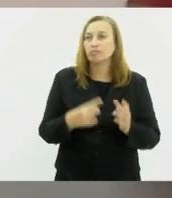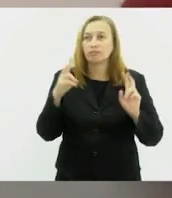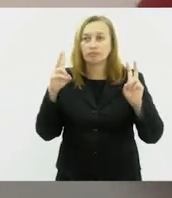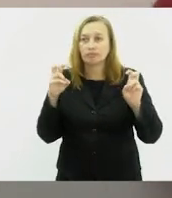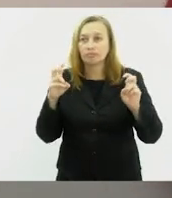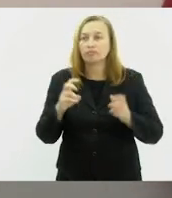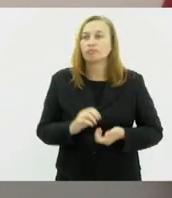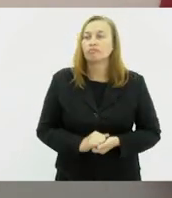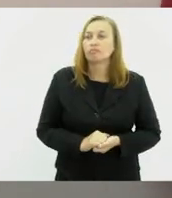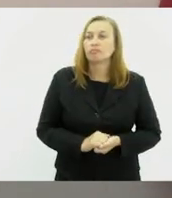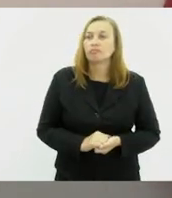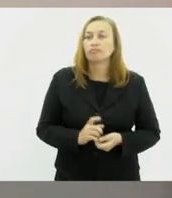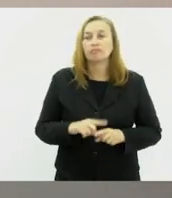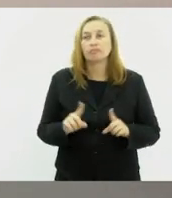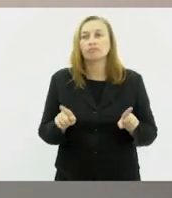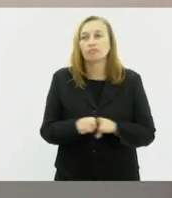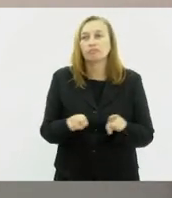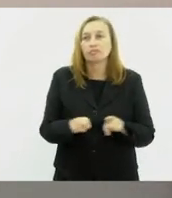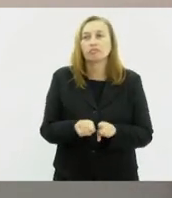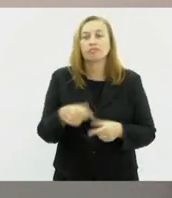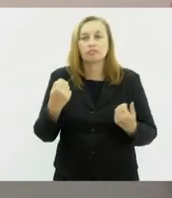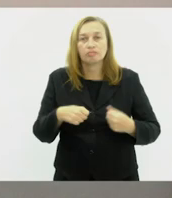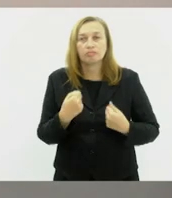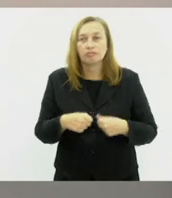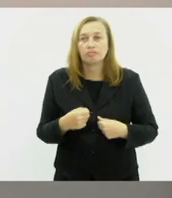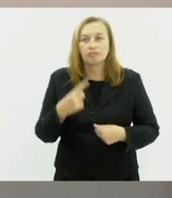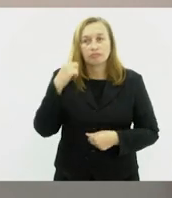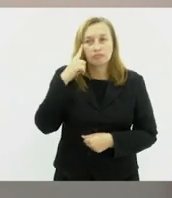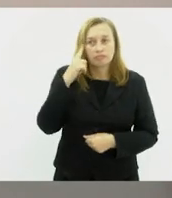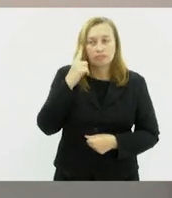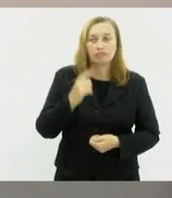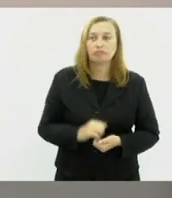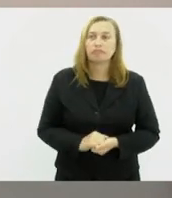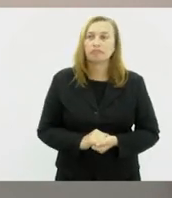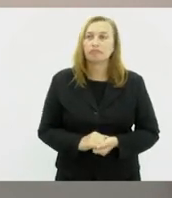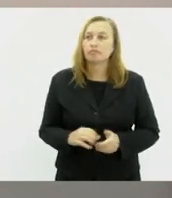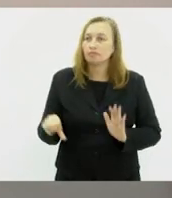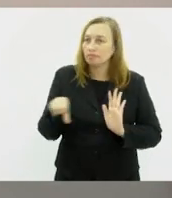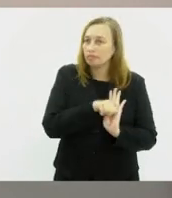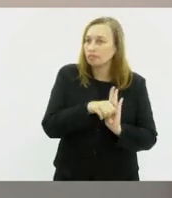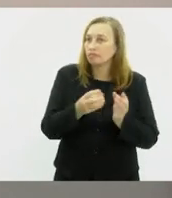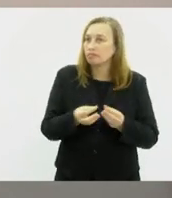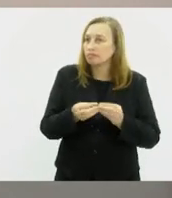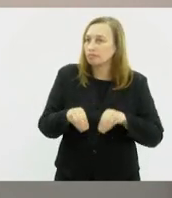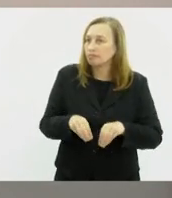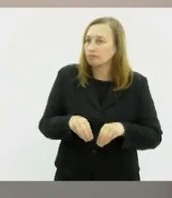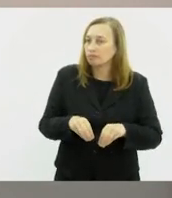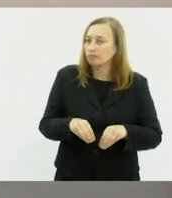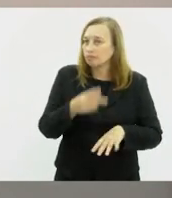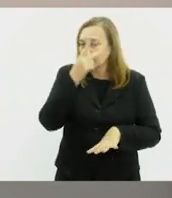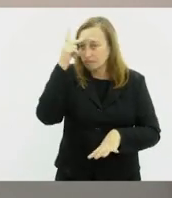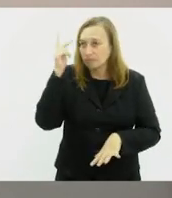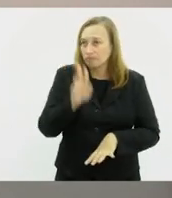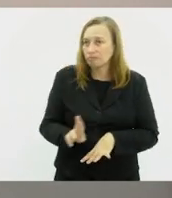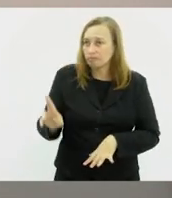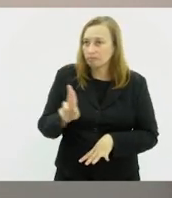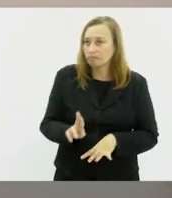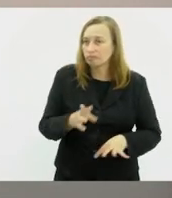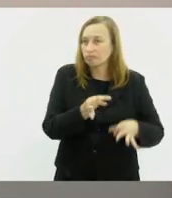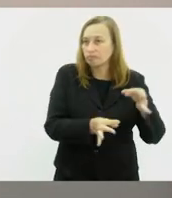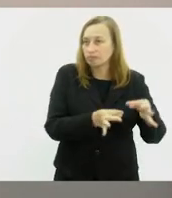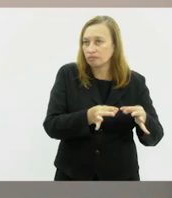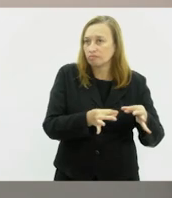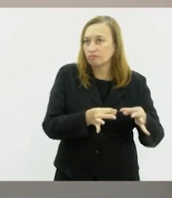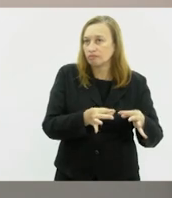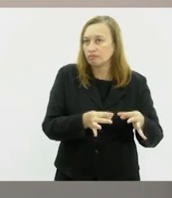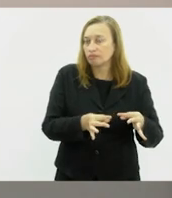eh mas a gente também precisa levar em consideração que essa criminalização atinge as pessoas que fazem uso terapêutico da maconha